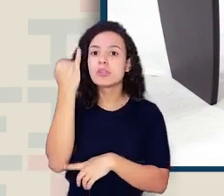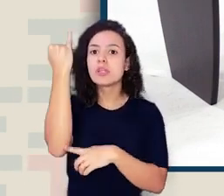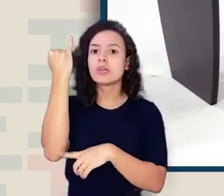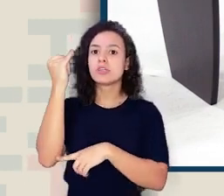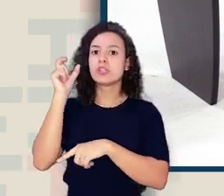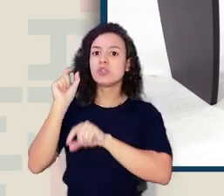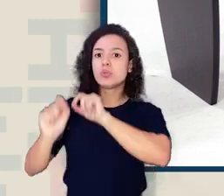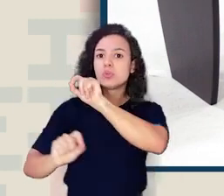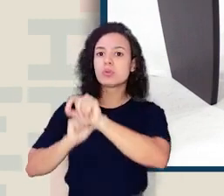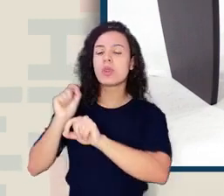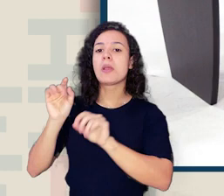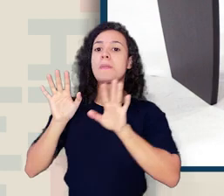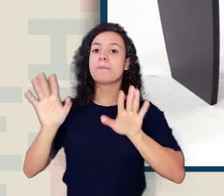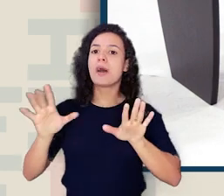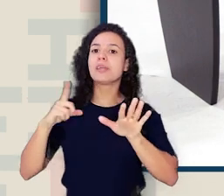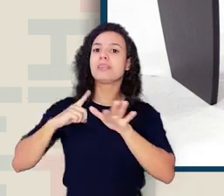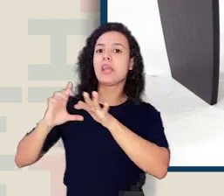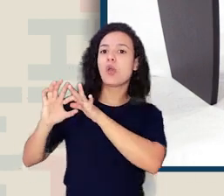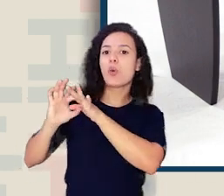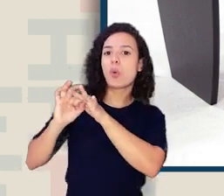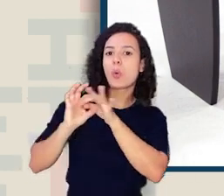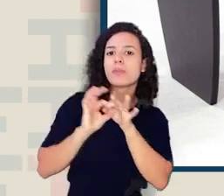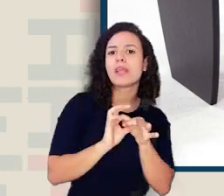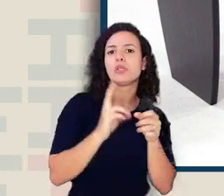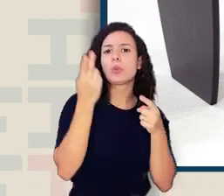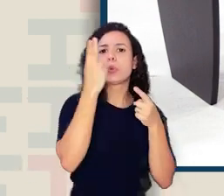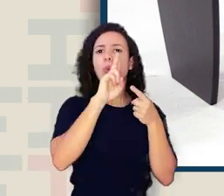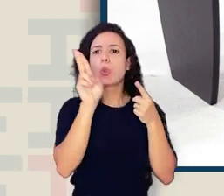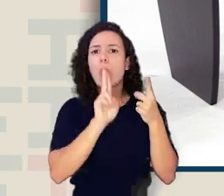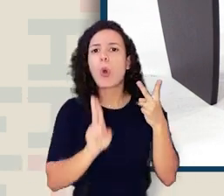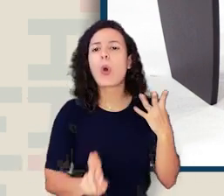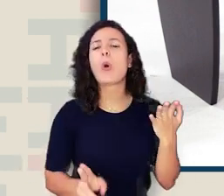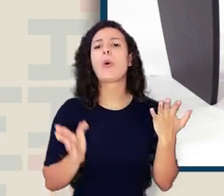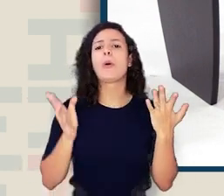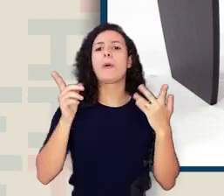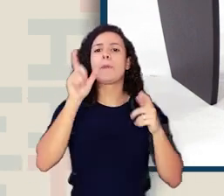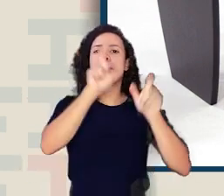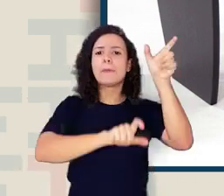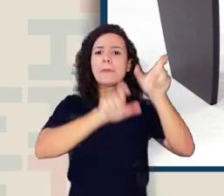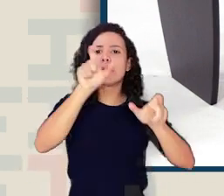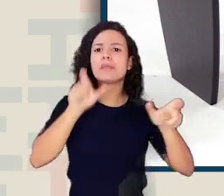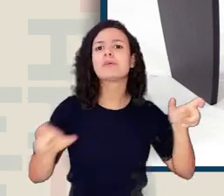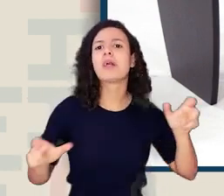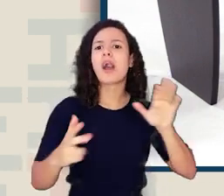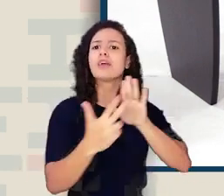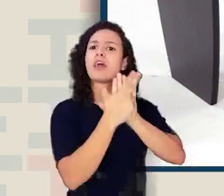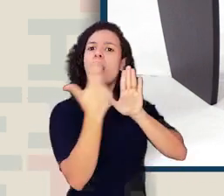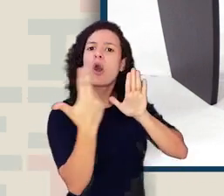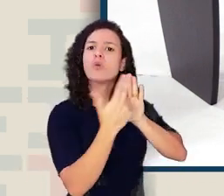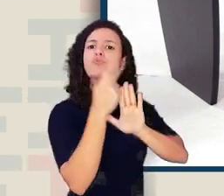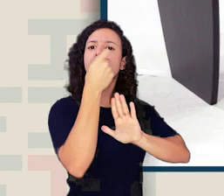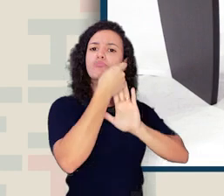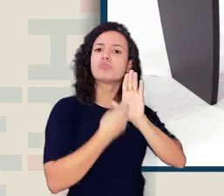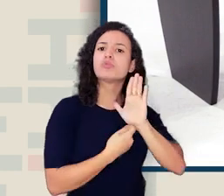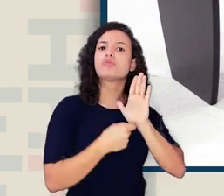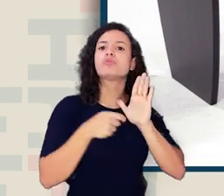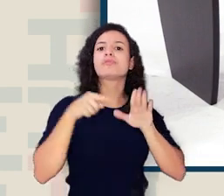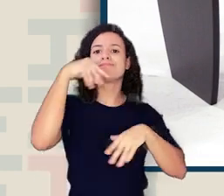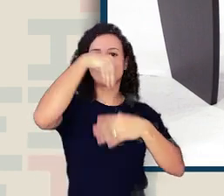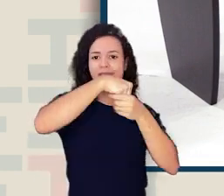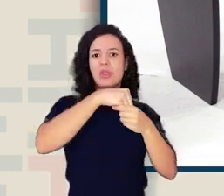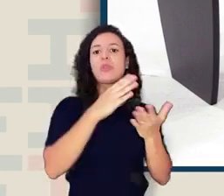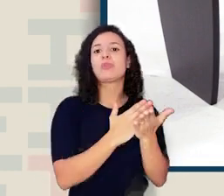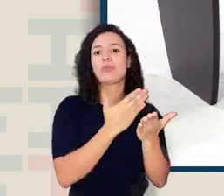células rítmicas, mas toda a costura também dos nomes, dos personagens, dos compositores, vocês podem